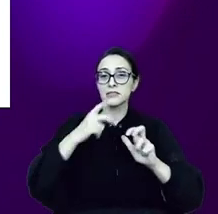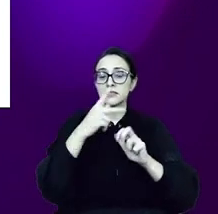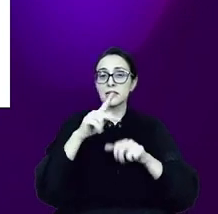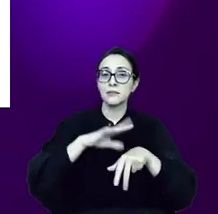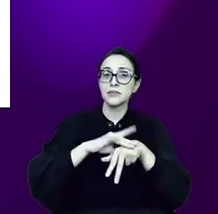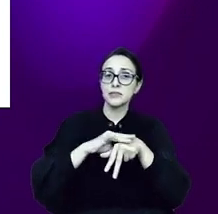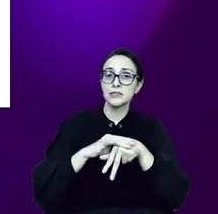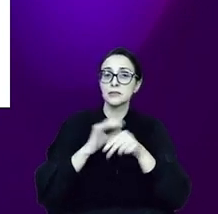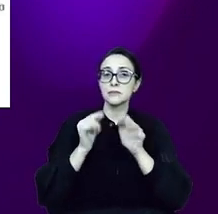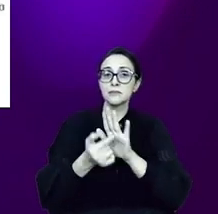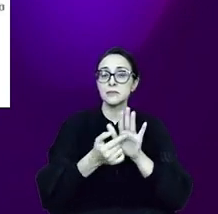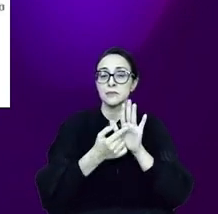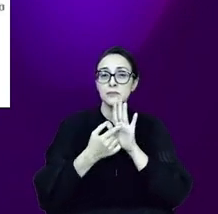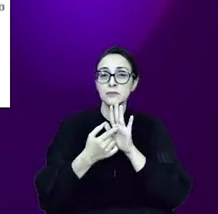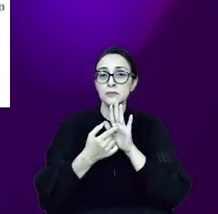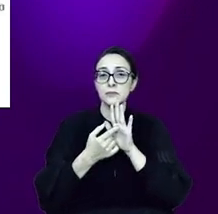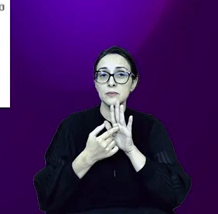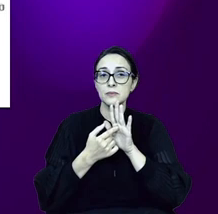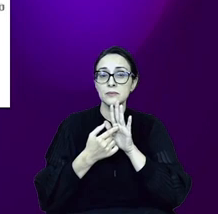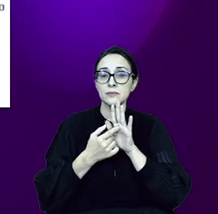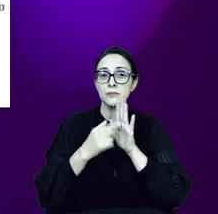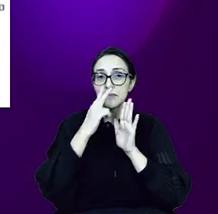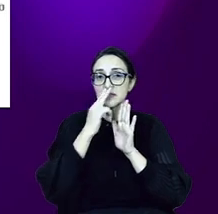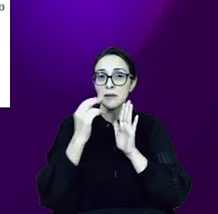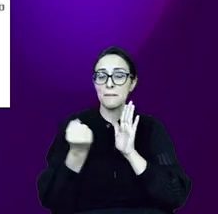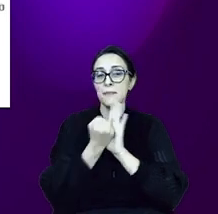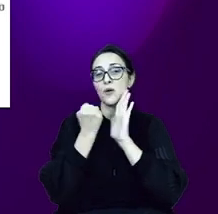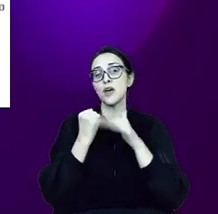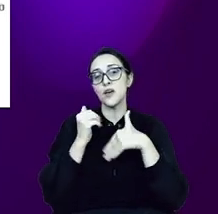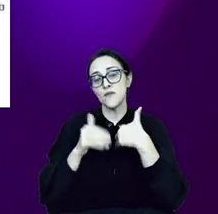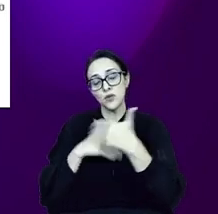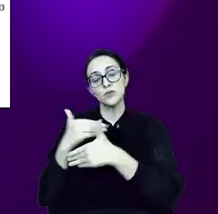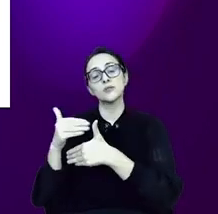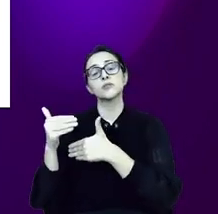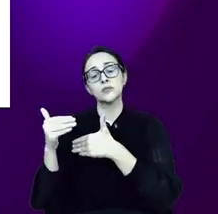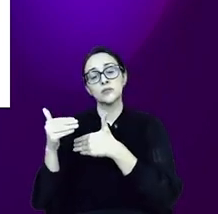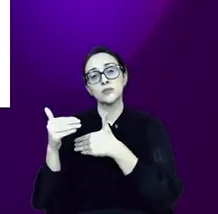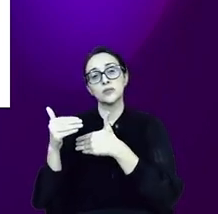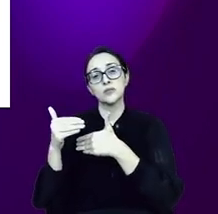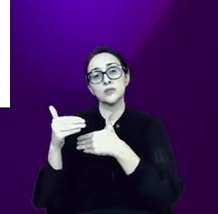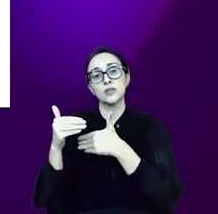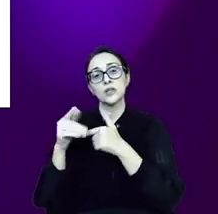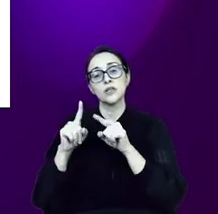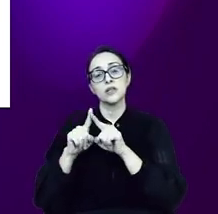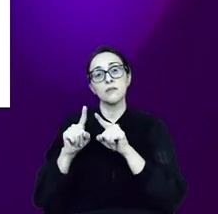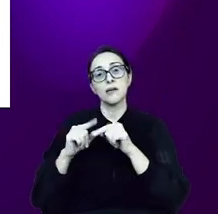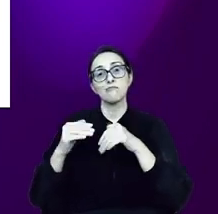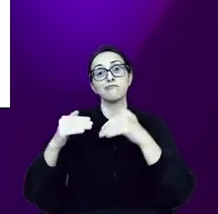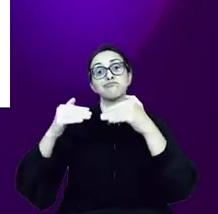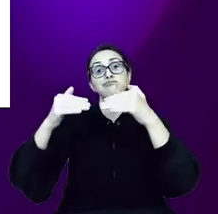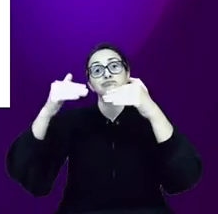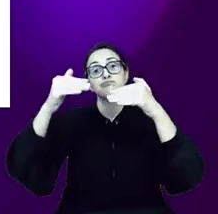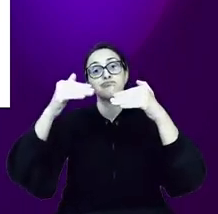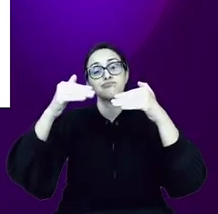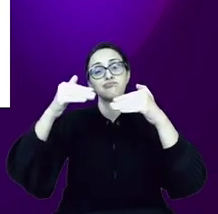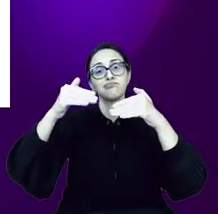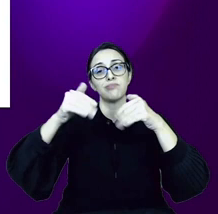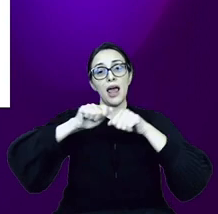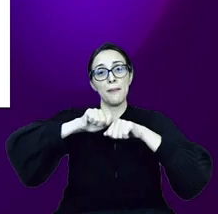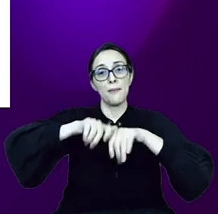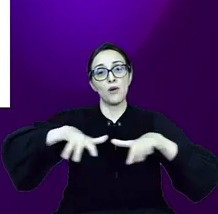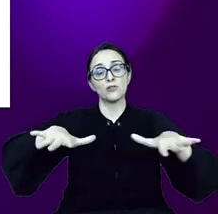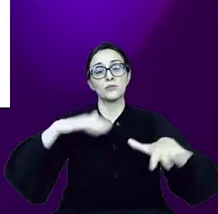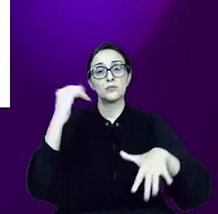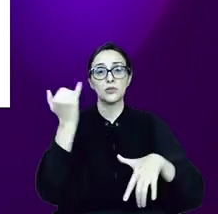pacientes que apresentavam o spot sign como um marcador de evolução, de progressão hemorrágica, que é um tema importante.